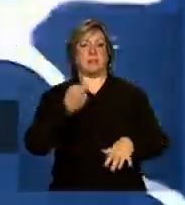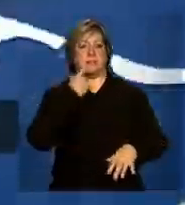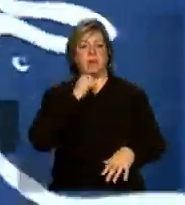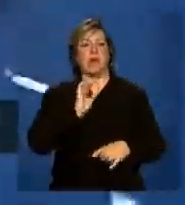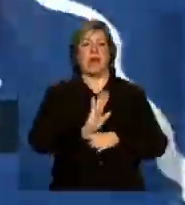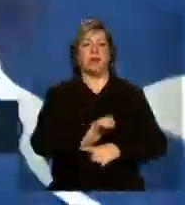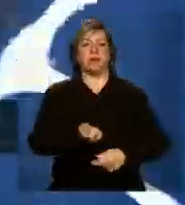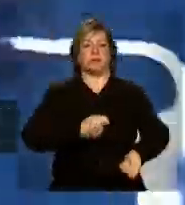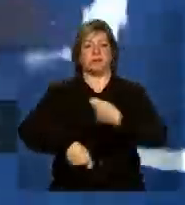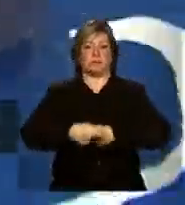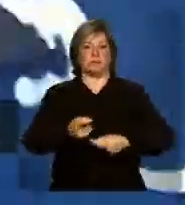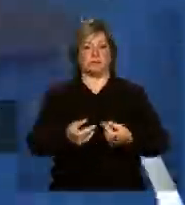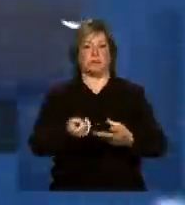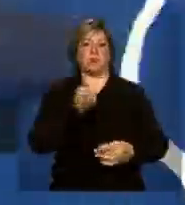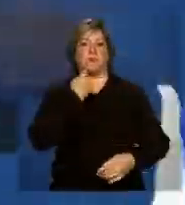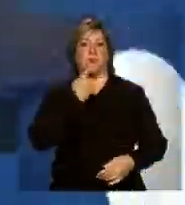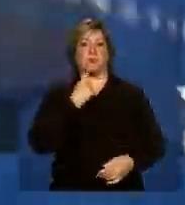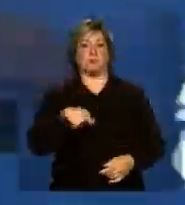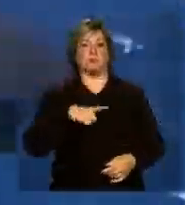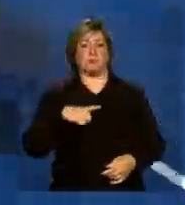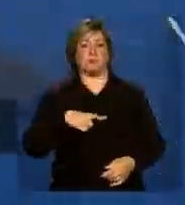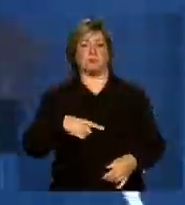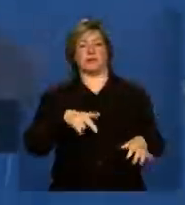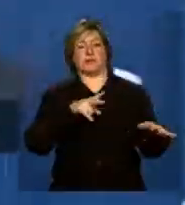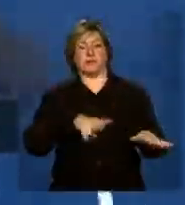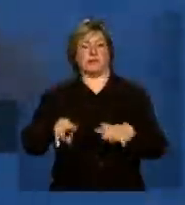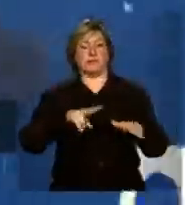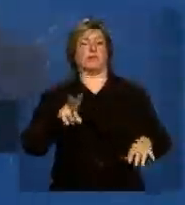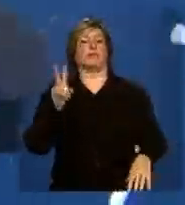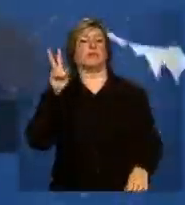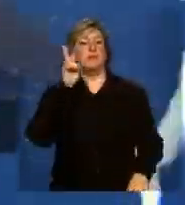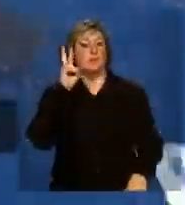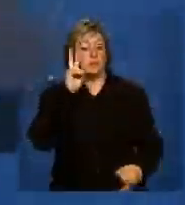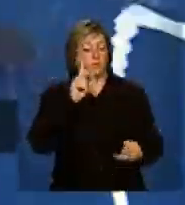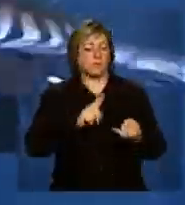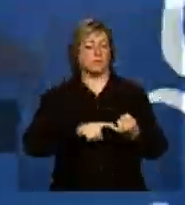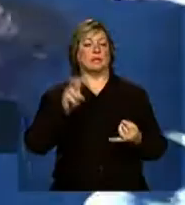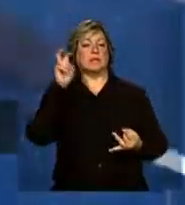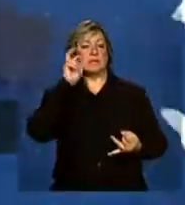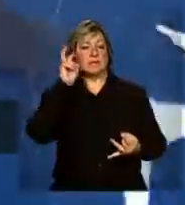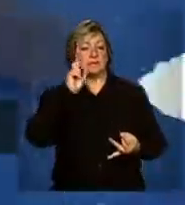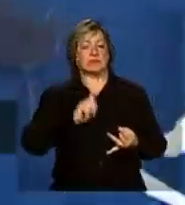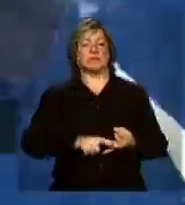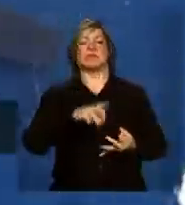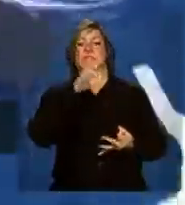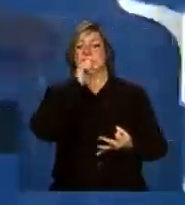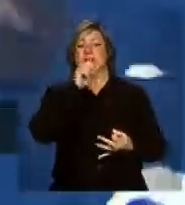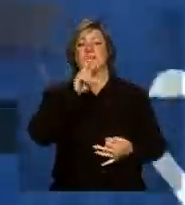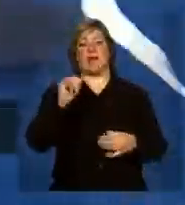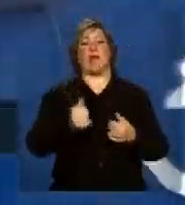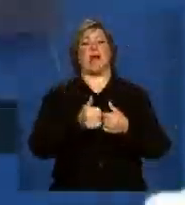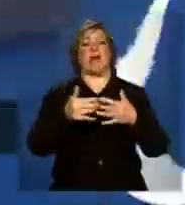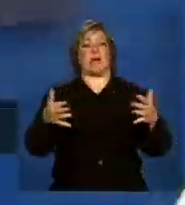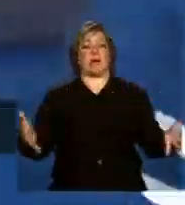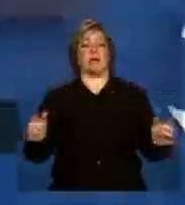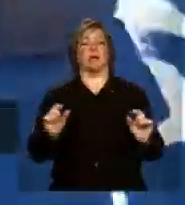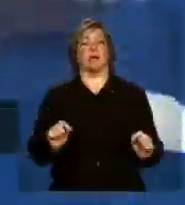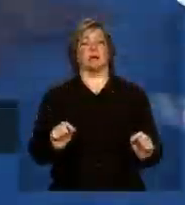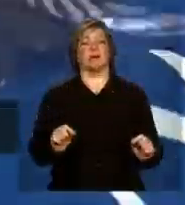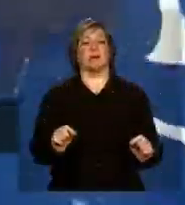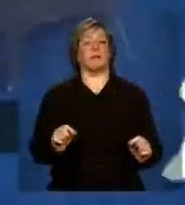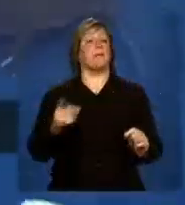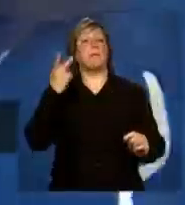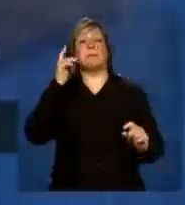que durante as todas as semanas segunda Quintas e sábado vai estar aberto o objetivando Exatamente